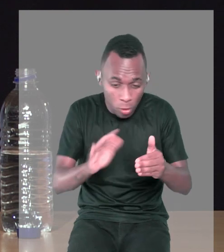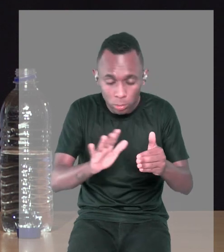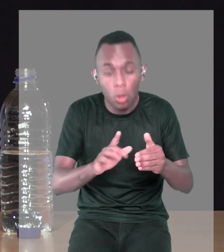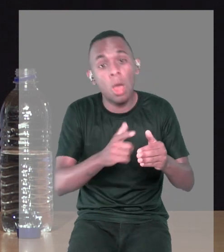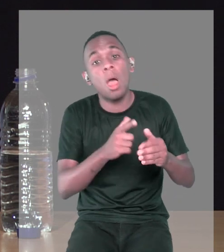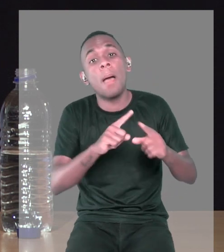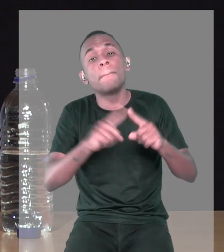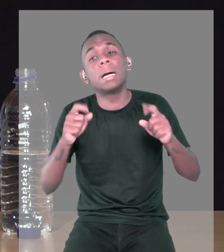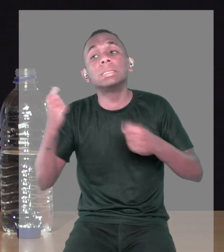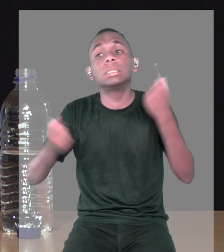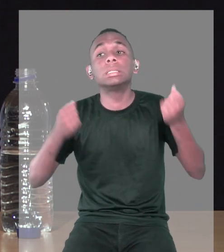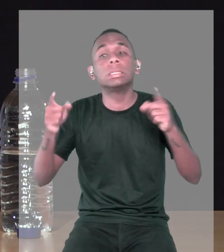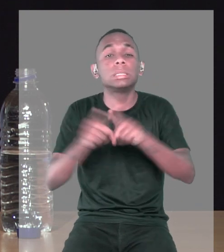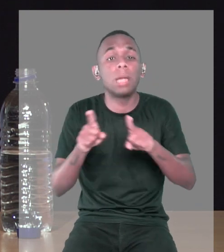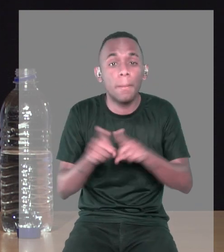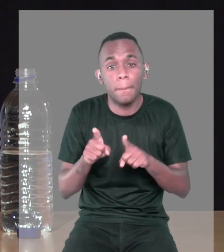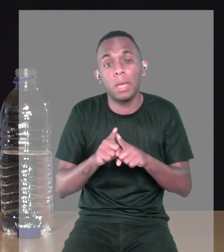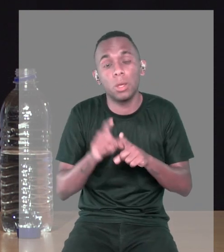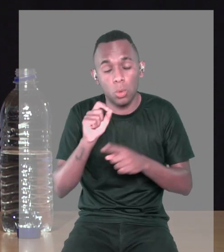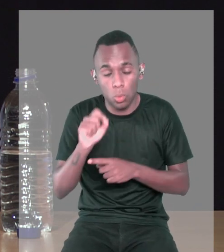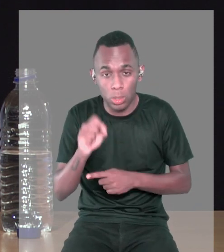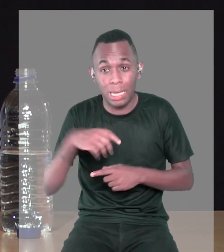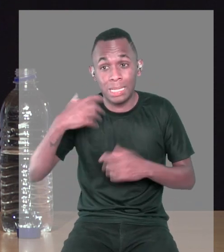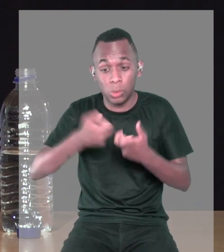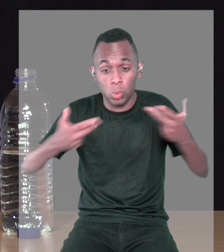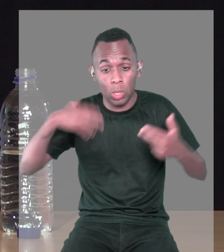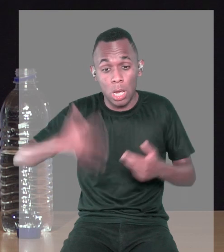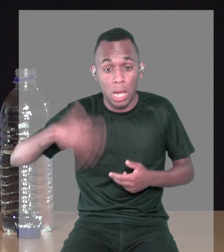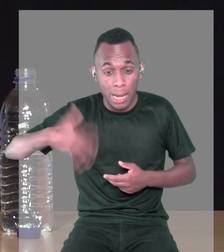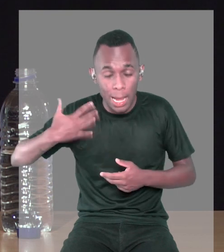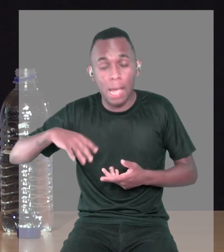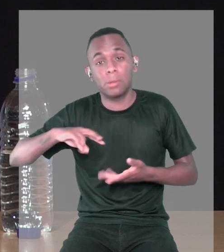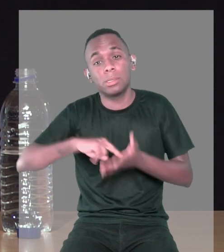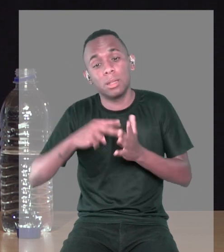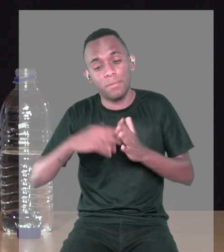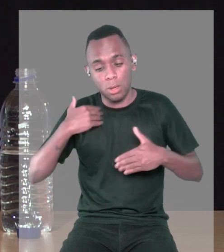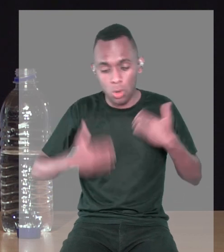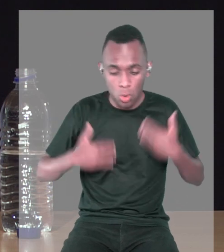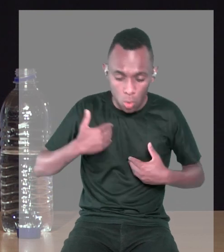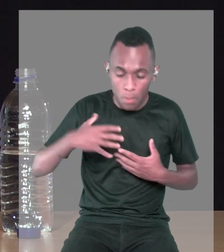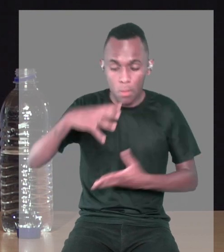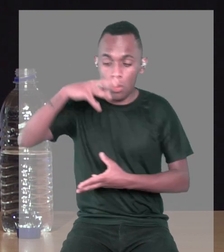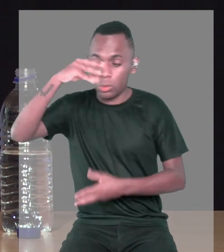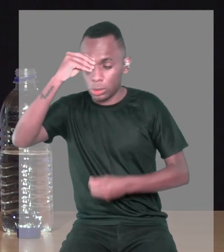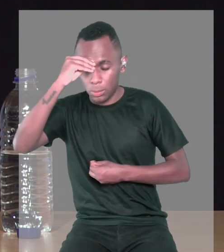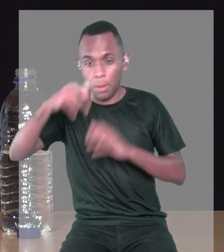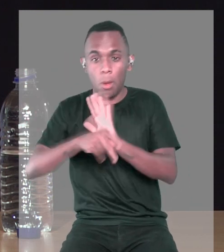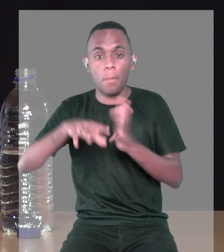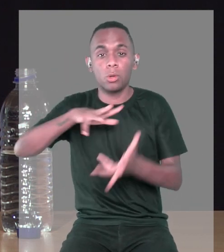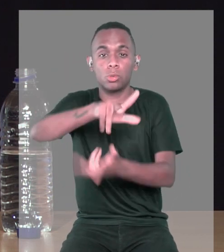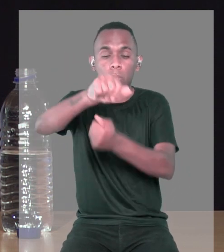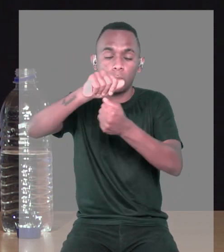evidentemente, não raro, despreza justamente o que é caro ao corpo e ao